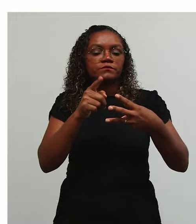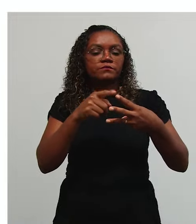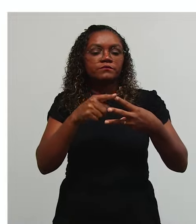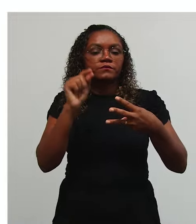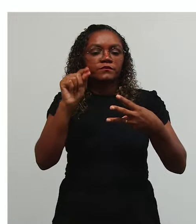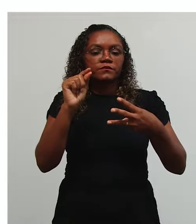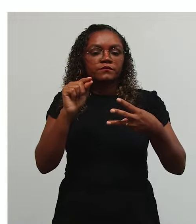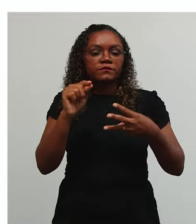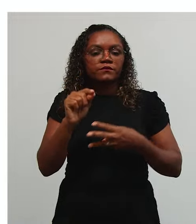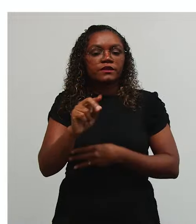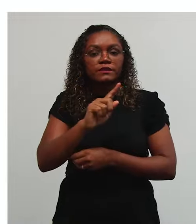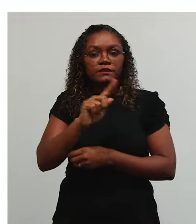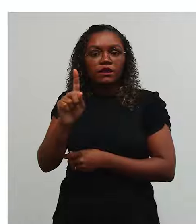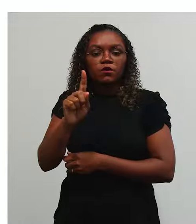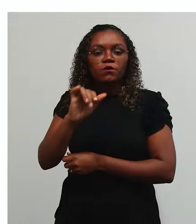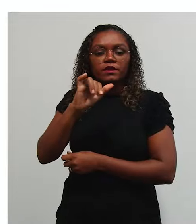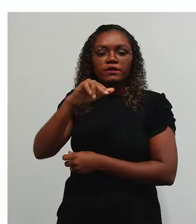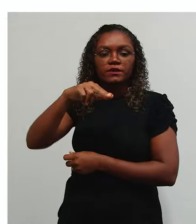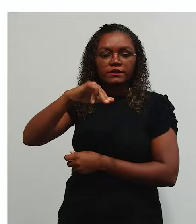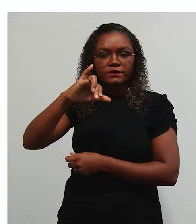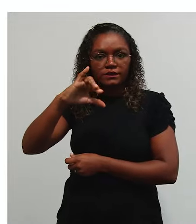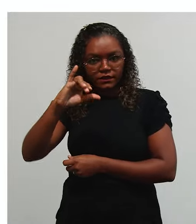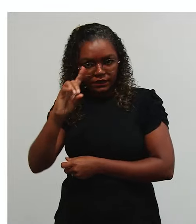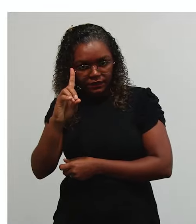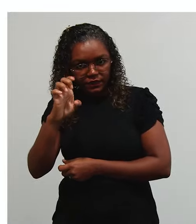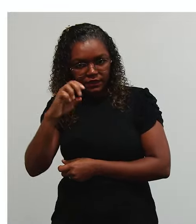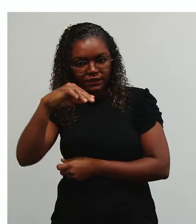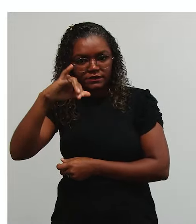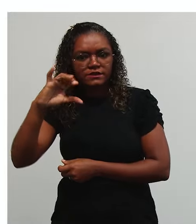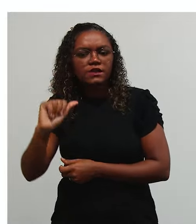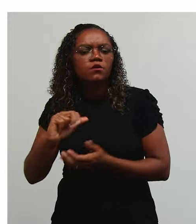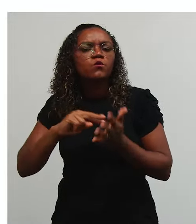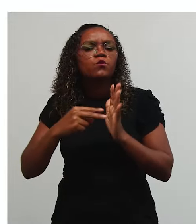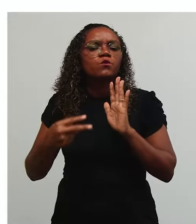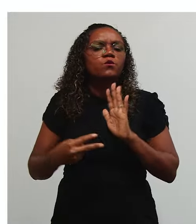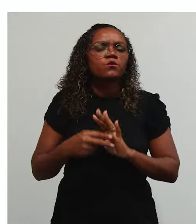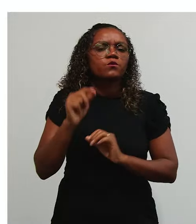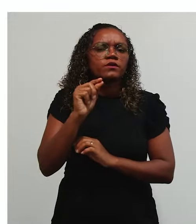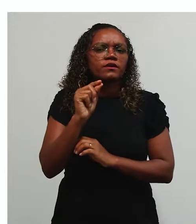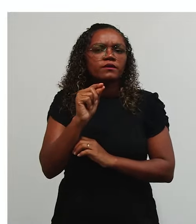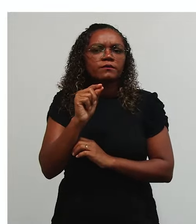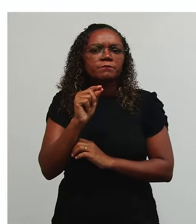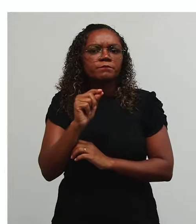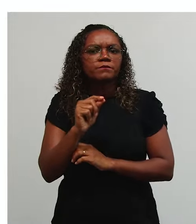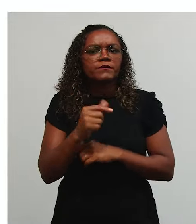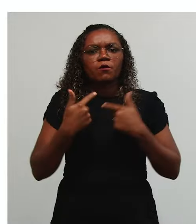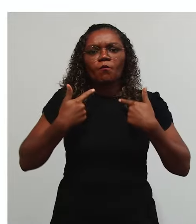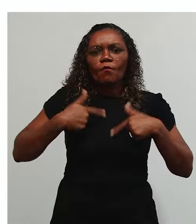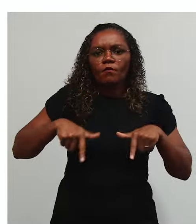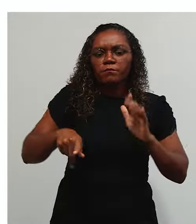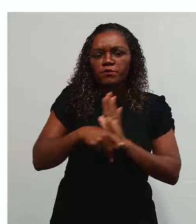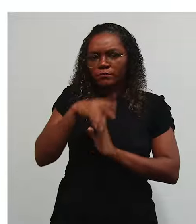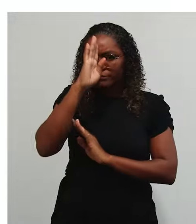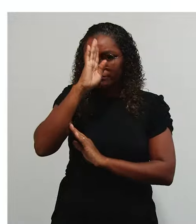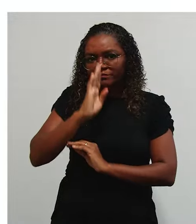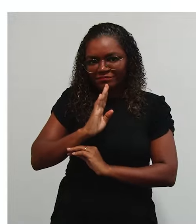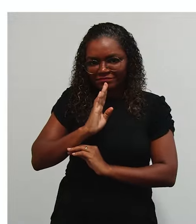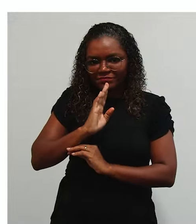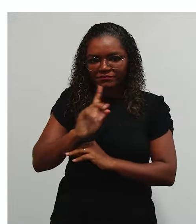vocês que são não incidência de tributos e aqui eu incluo as imunidades que estão previstas lá na